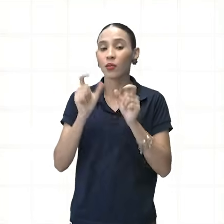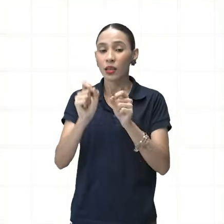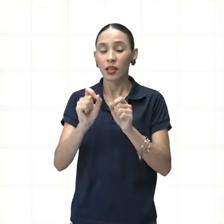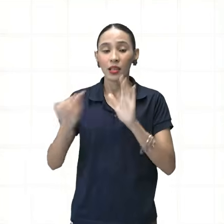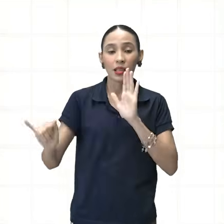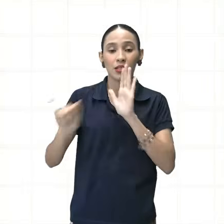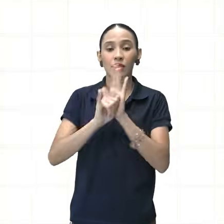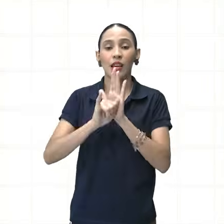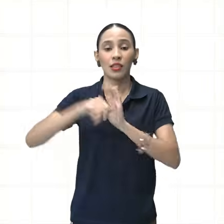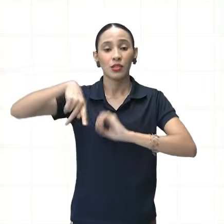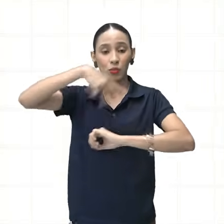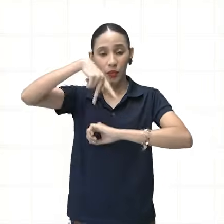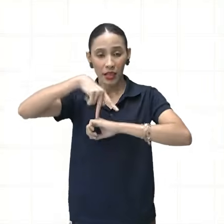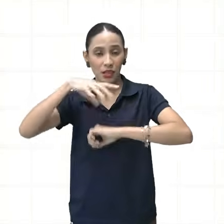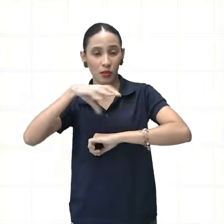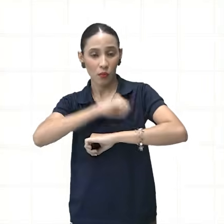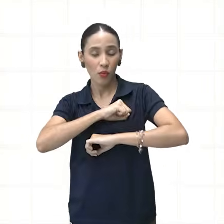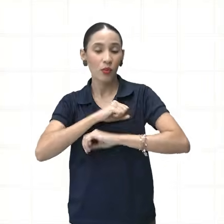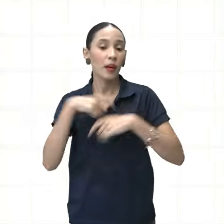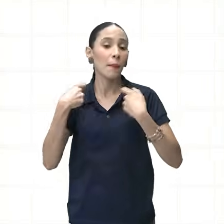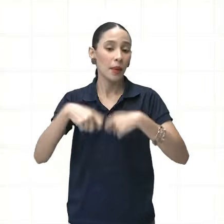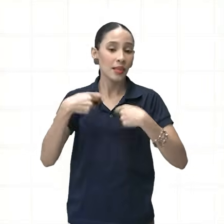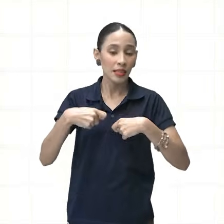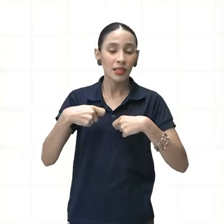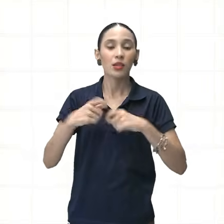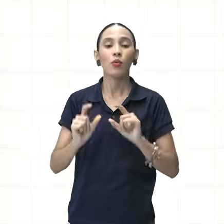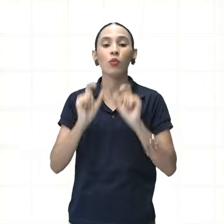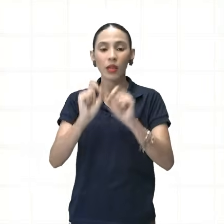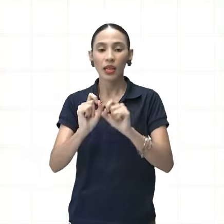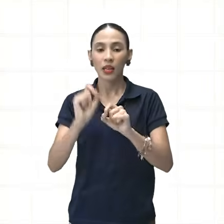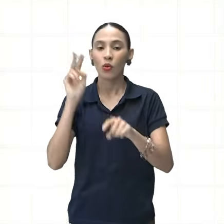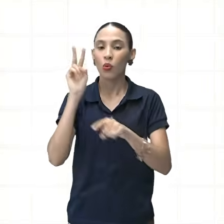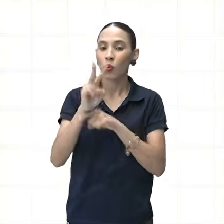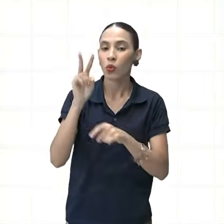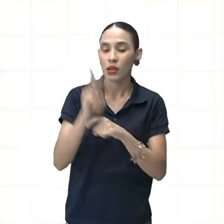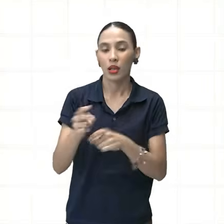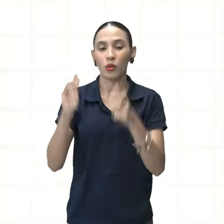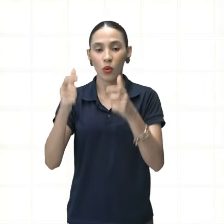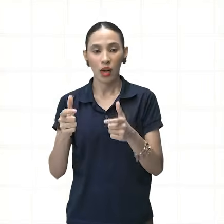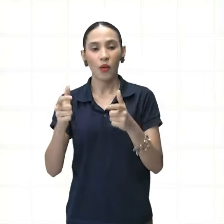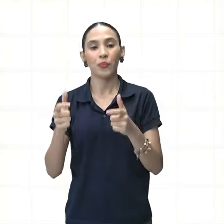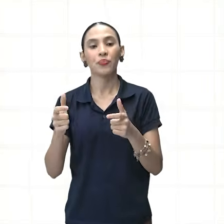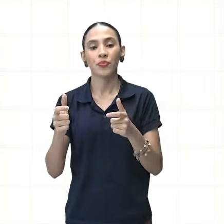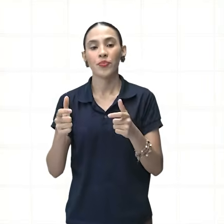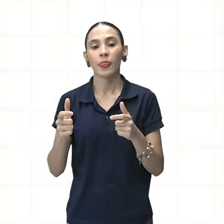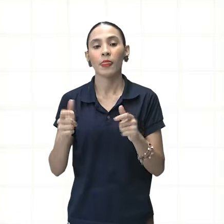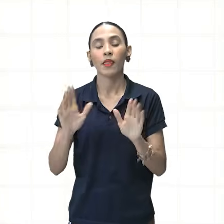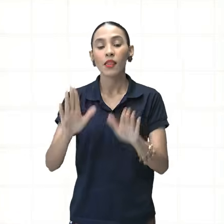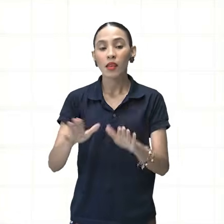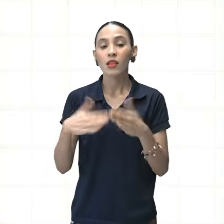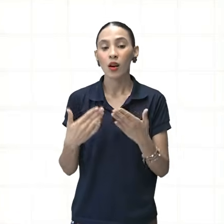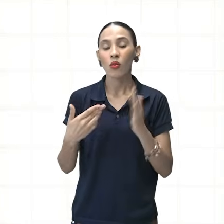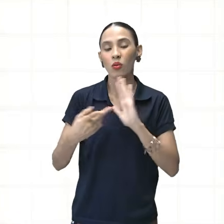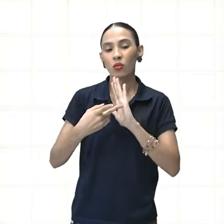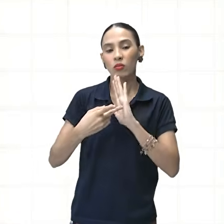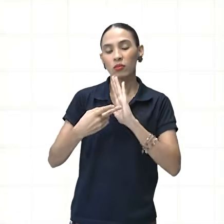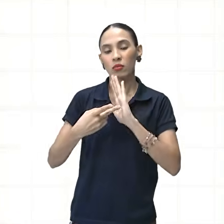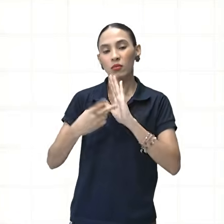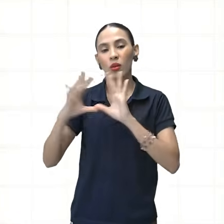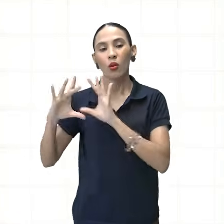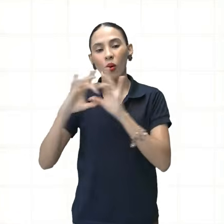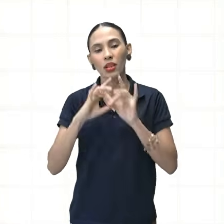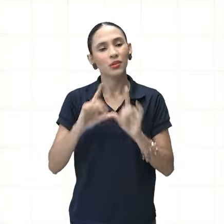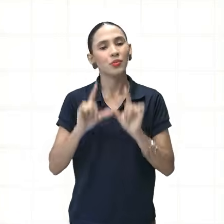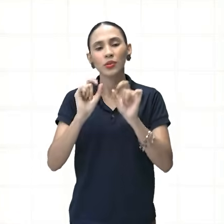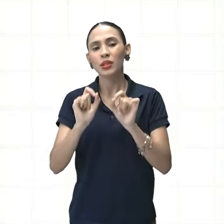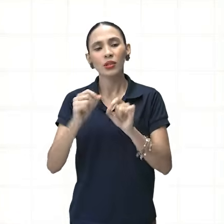sua identidade nacional e, para isso, vão querer preservar o seu território. E nesse contexto, o que